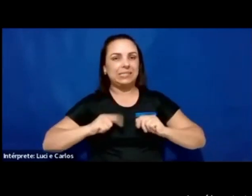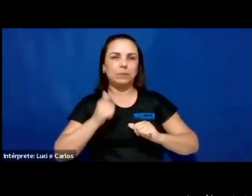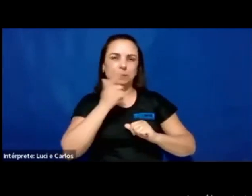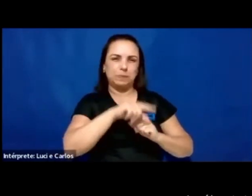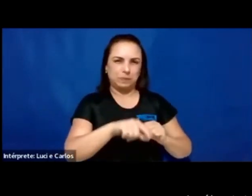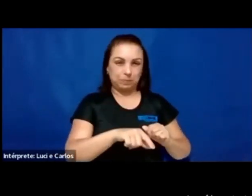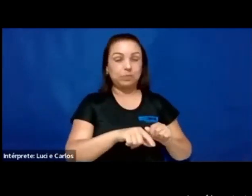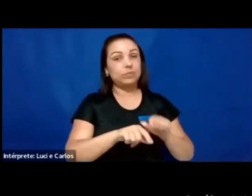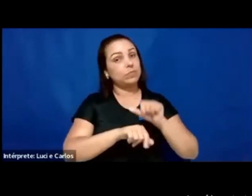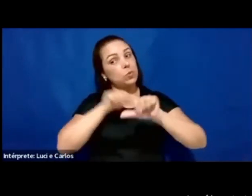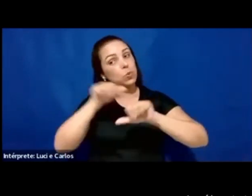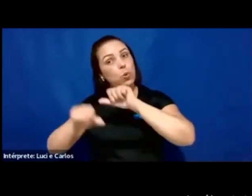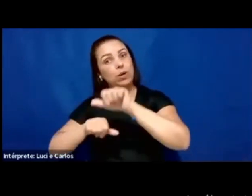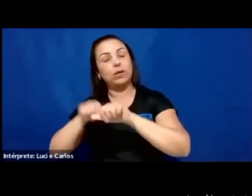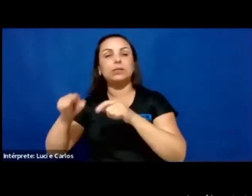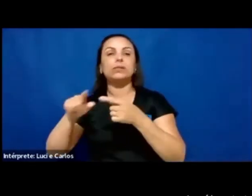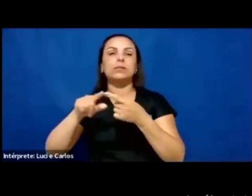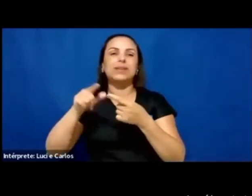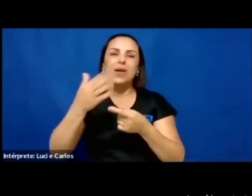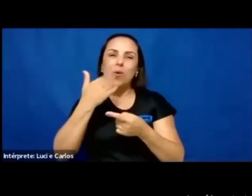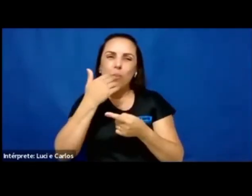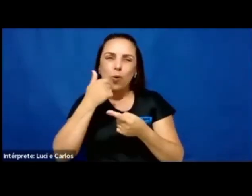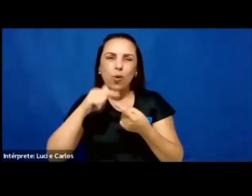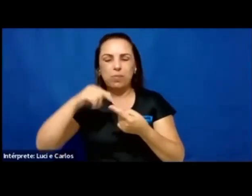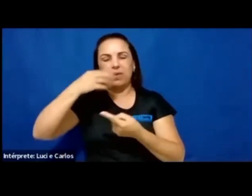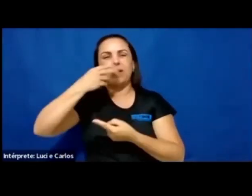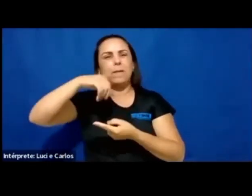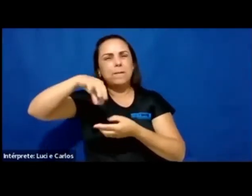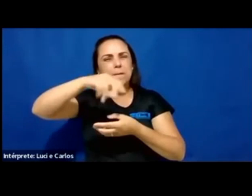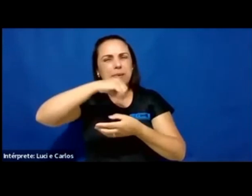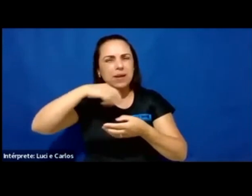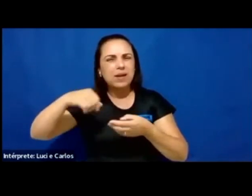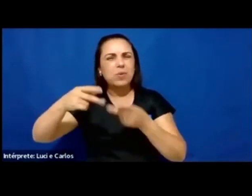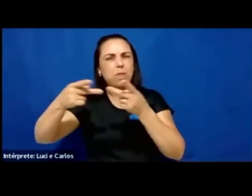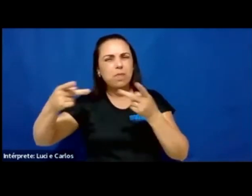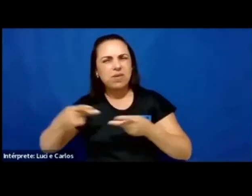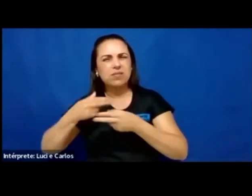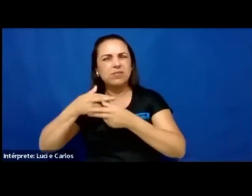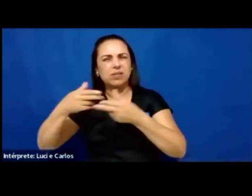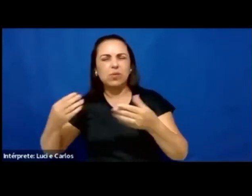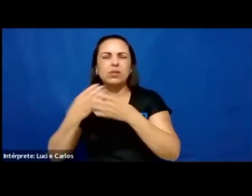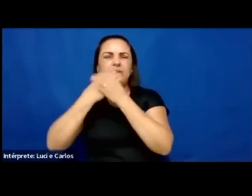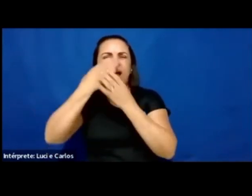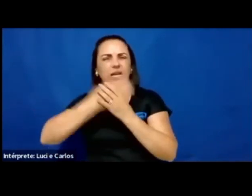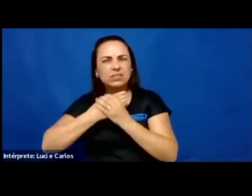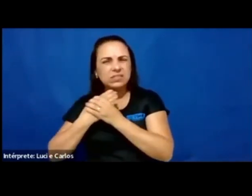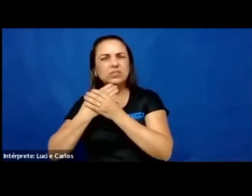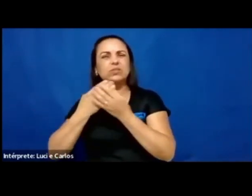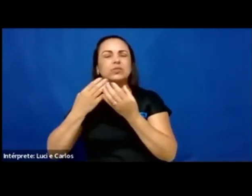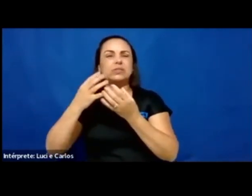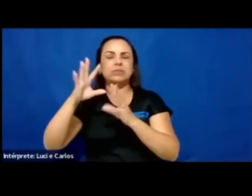é acidificante. Uma dieta rica em nutrientes, folhas, verduras, legumes,